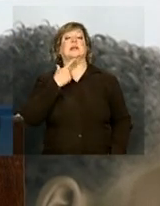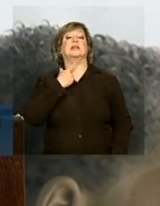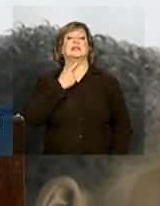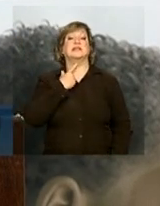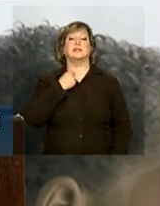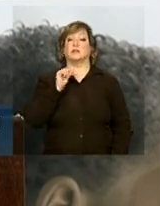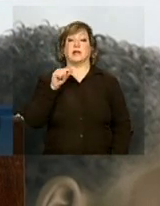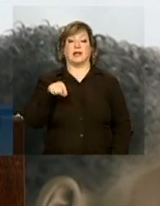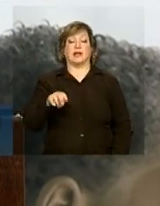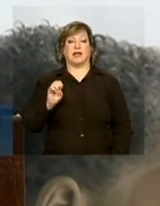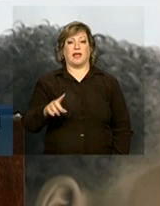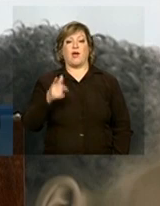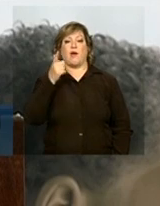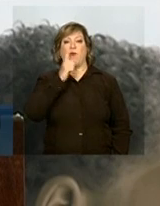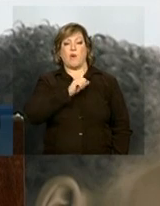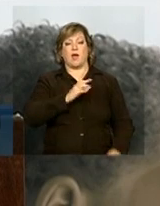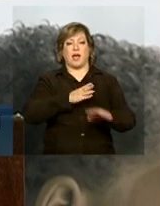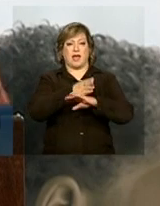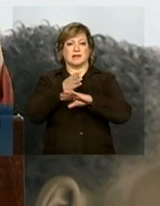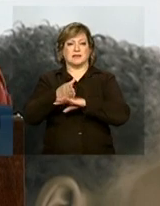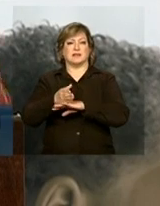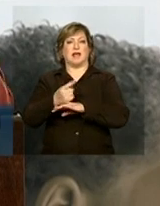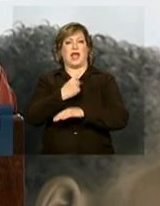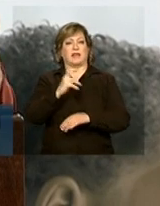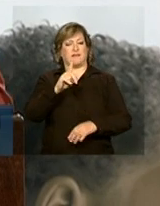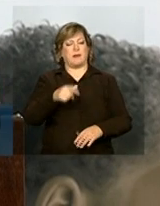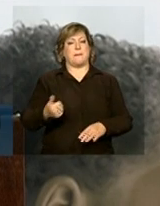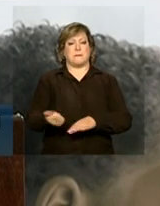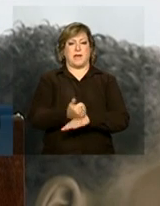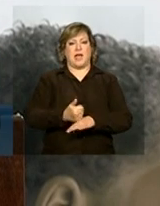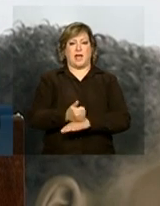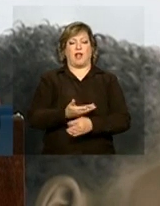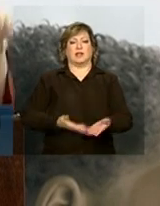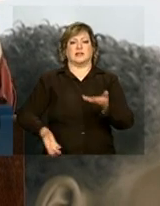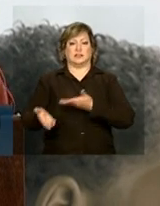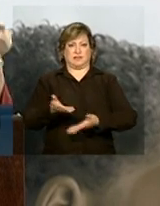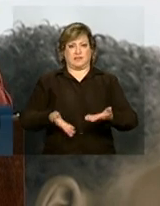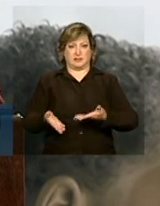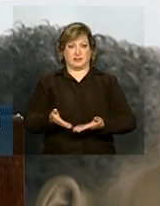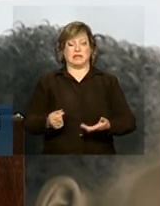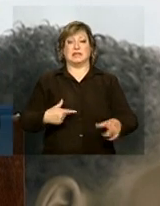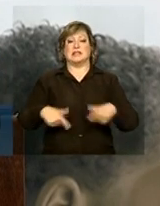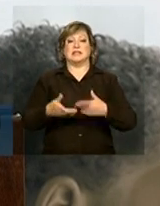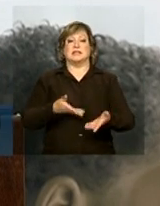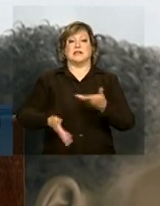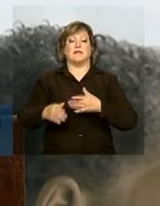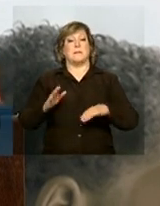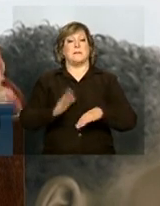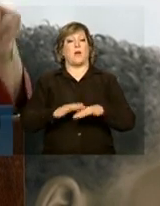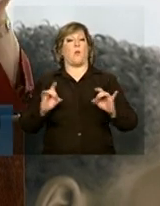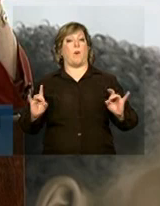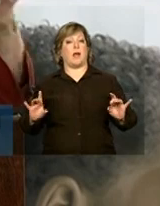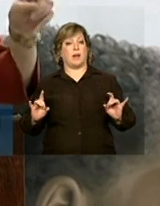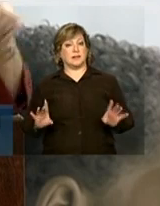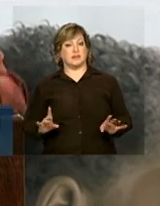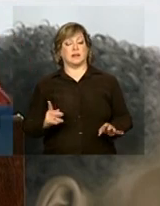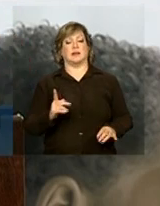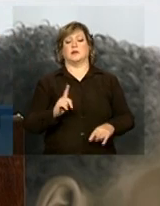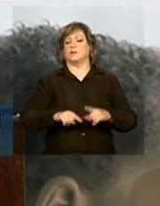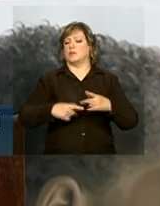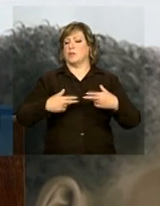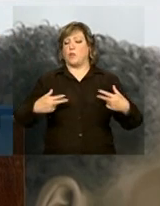Esse desejo é ter acesso cada vez a melhores serviços, a serviços com mais qualidade, a